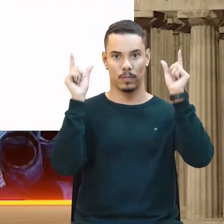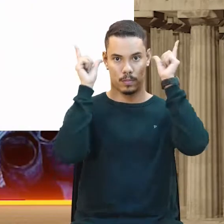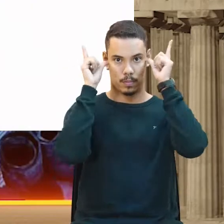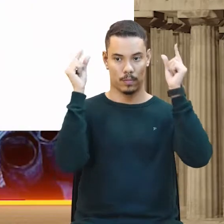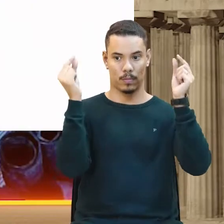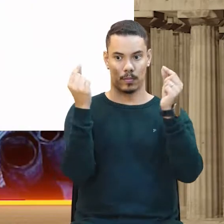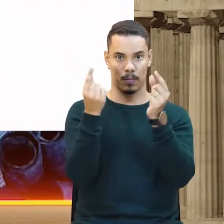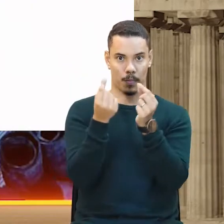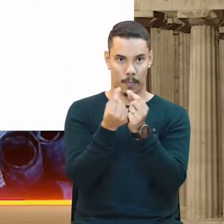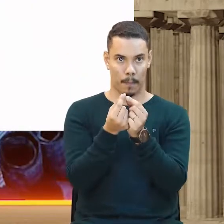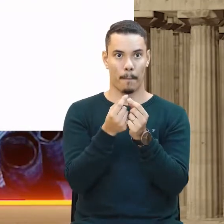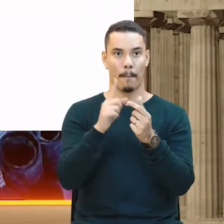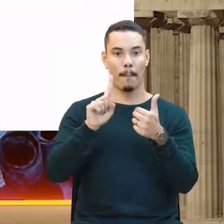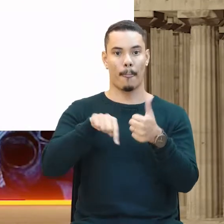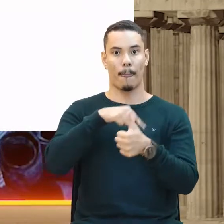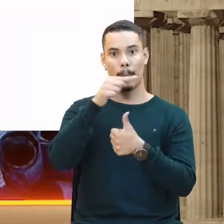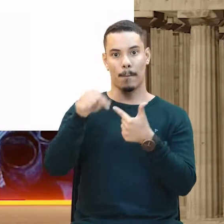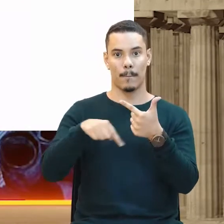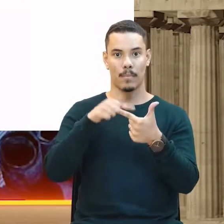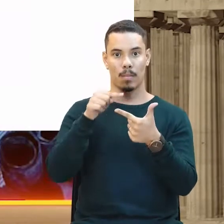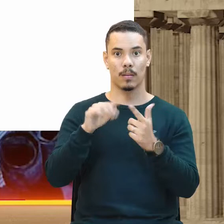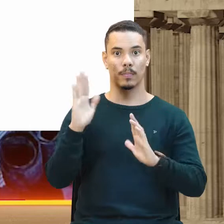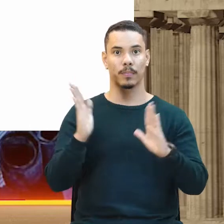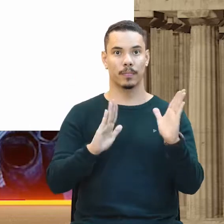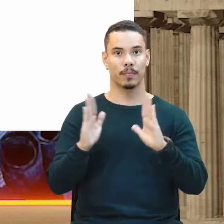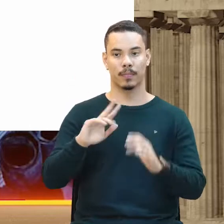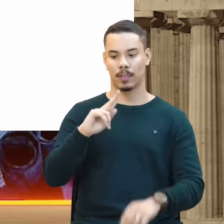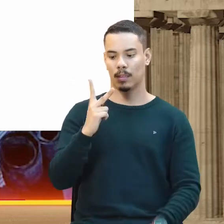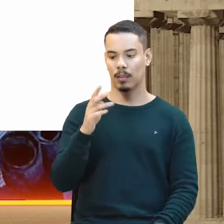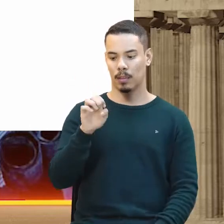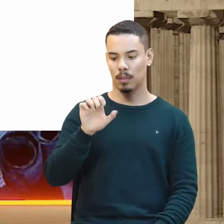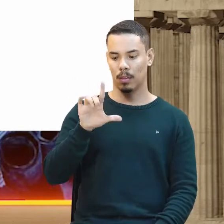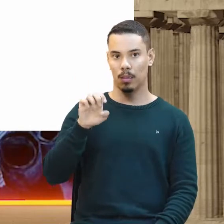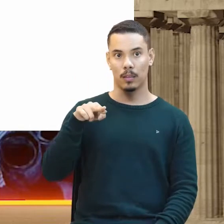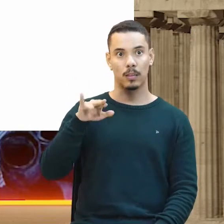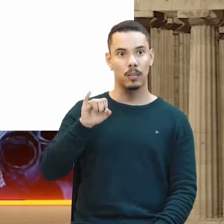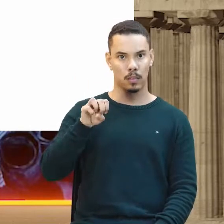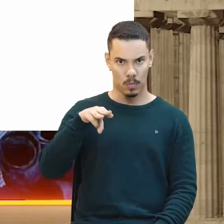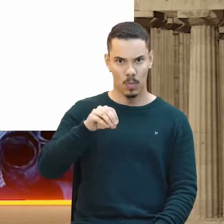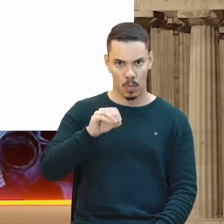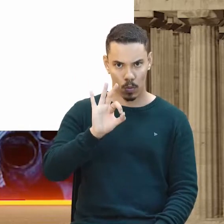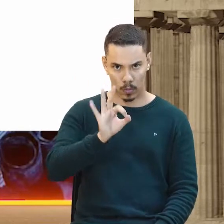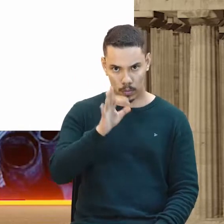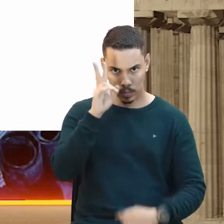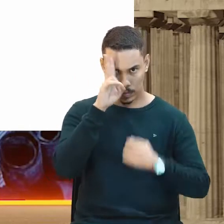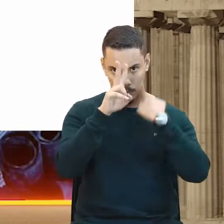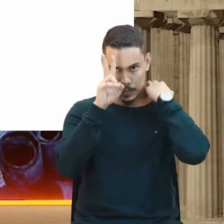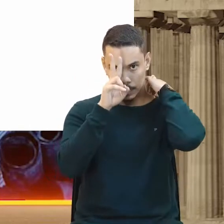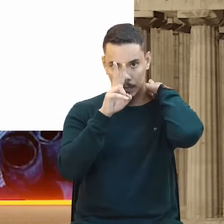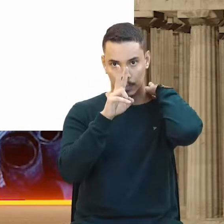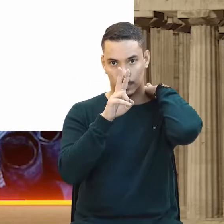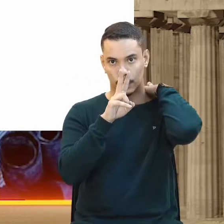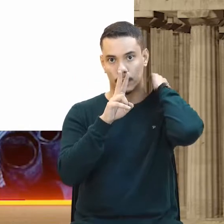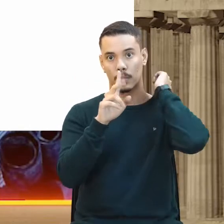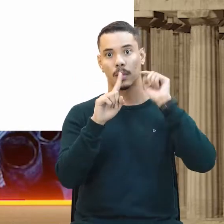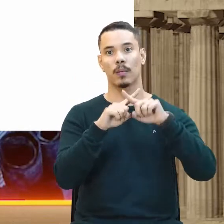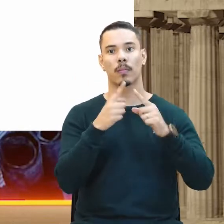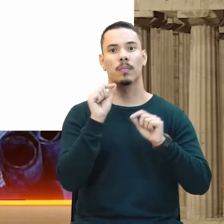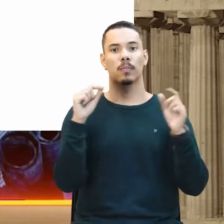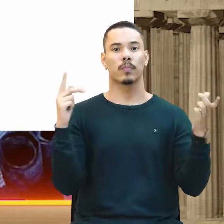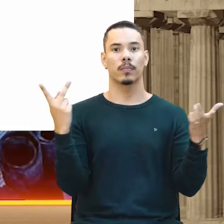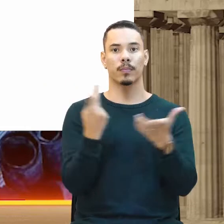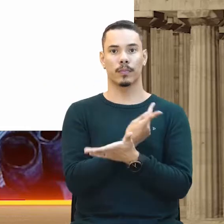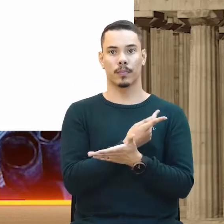Antiga, depois nós fomos para o período do helenismo. Lembram-se disso? Só que o que está acontecendo é o seguinte,